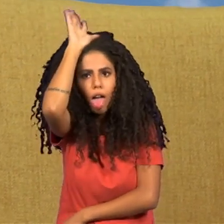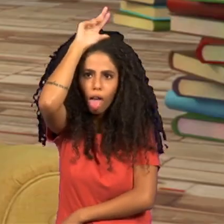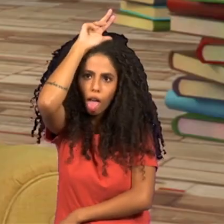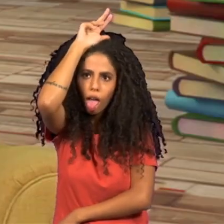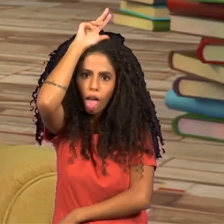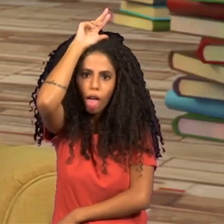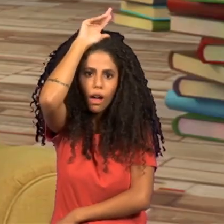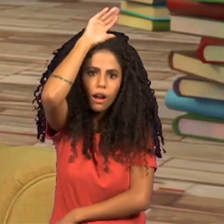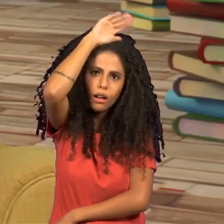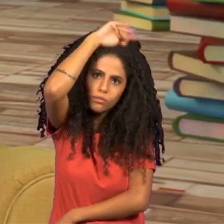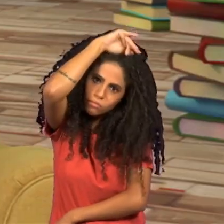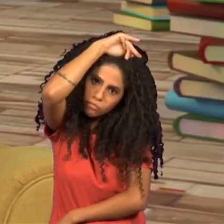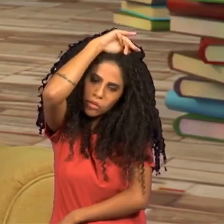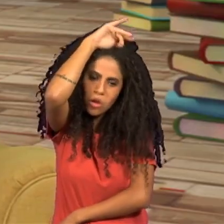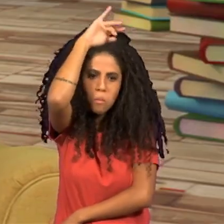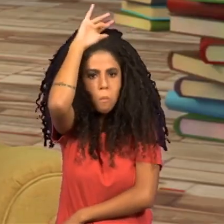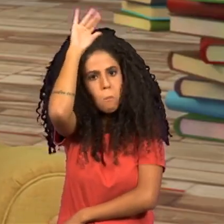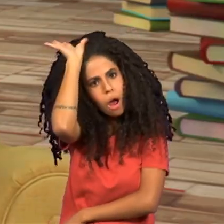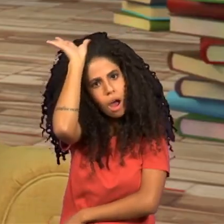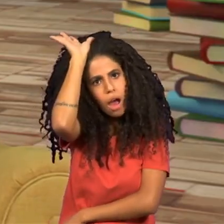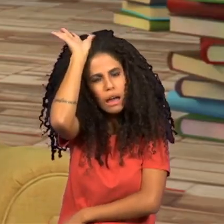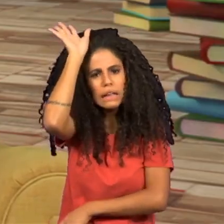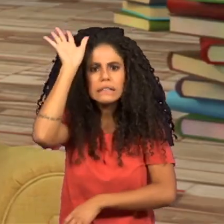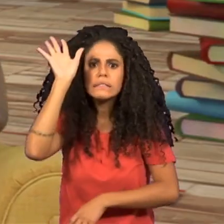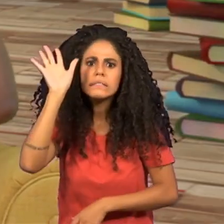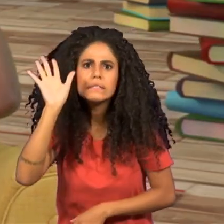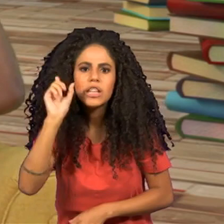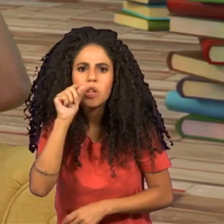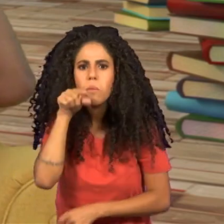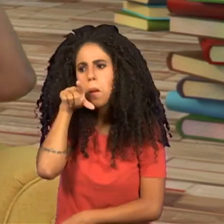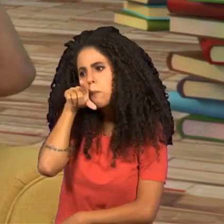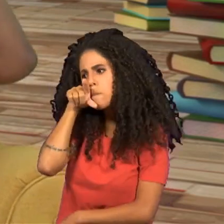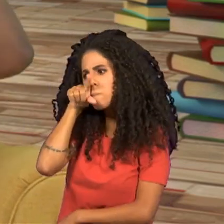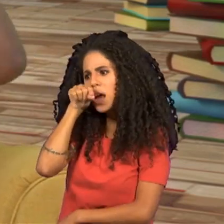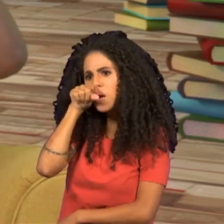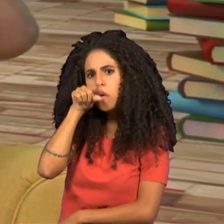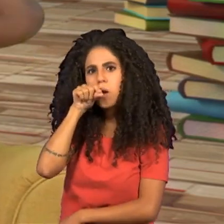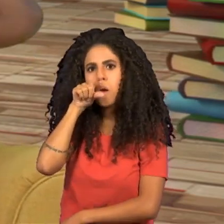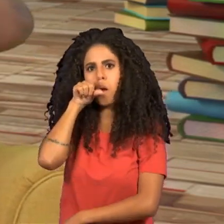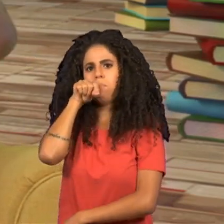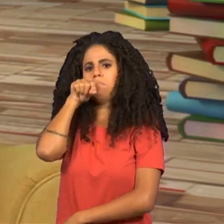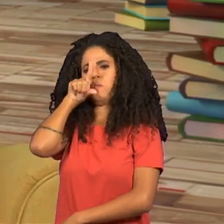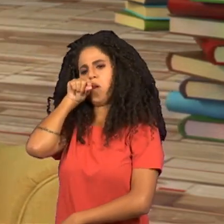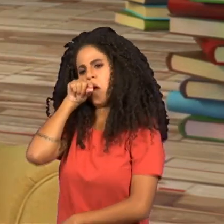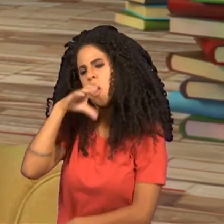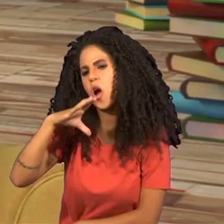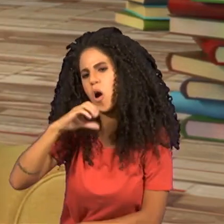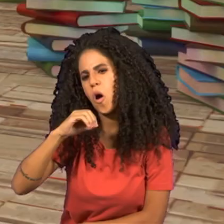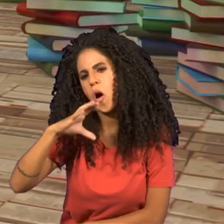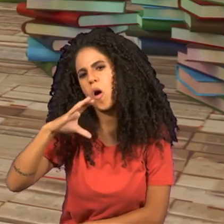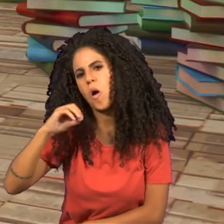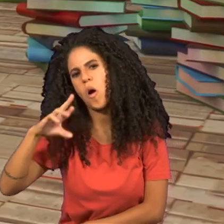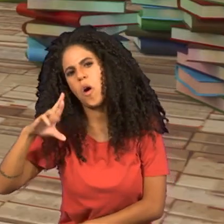para um lado e para o outro e no final com bico esquisito ele fazia